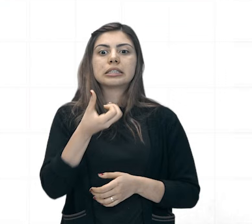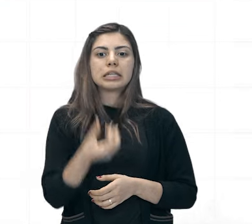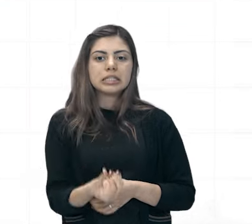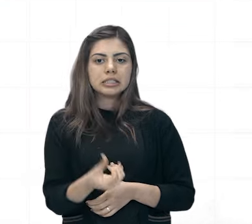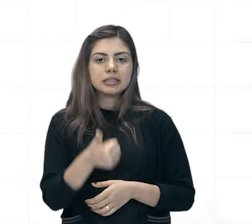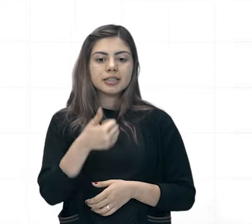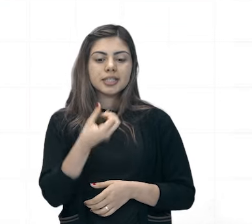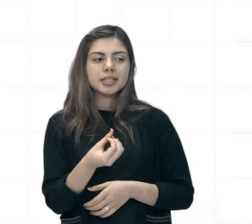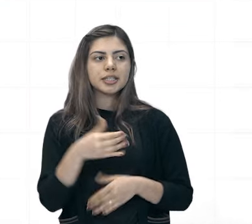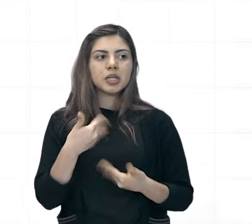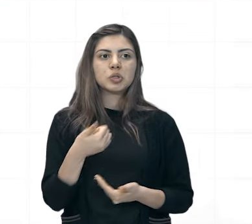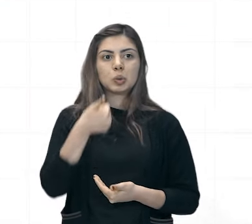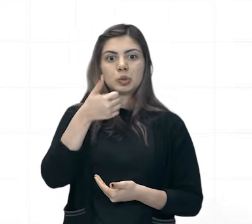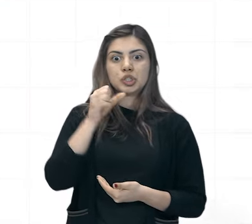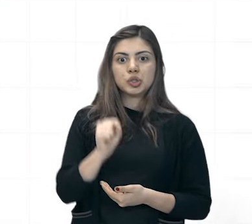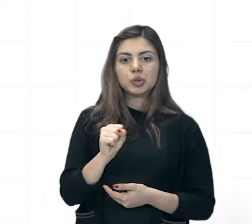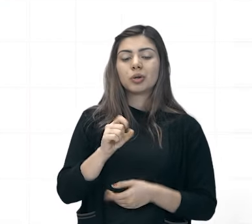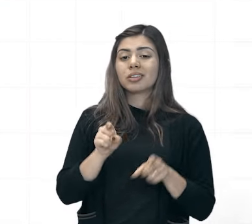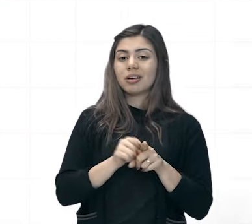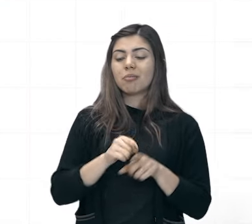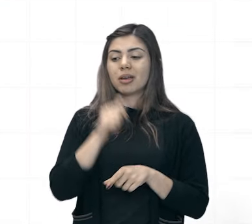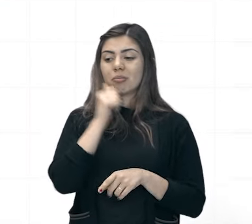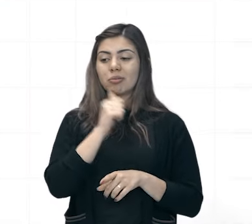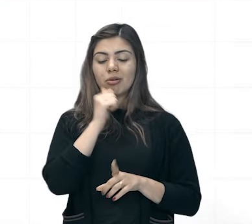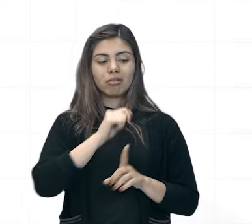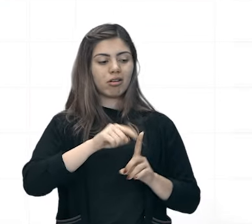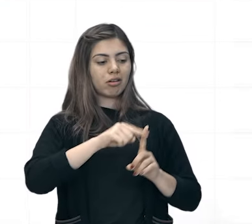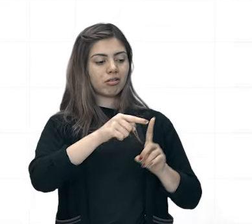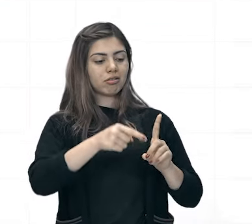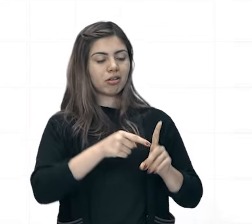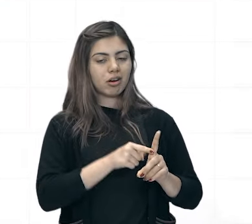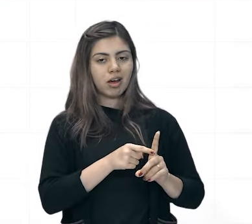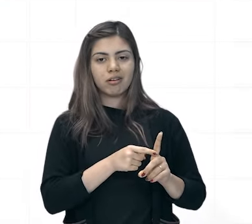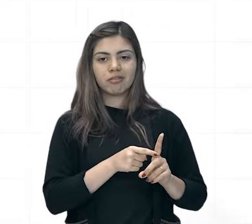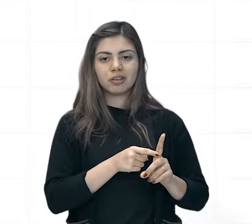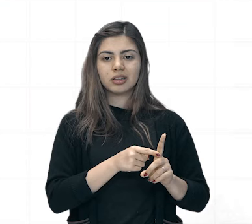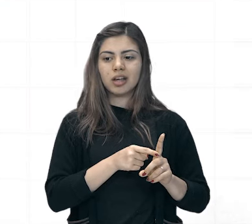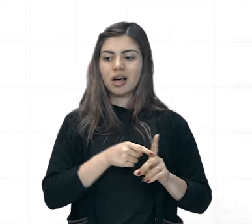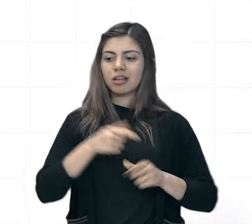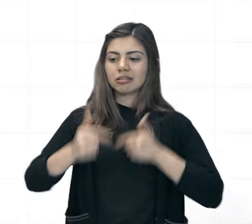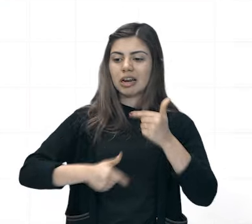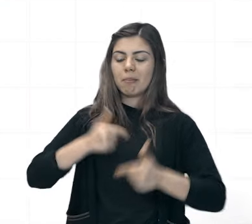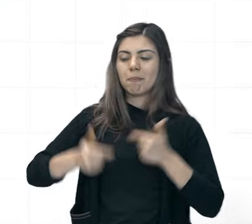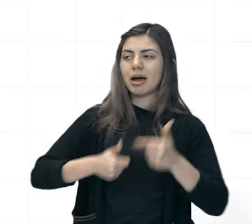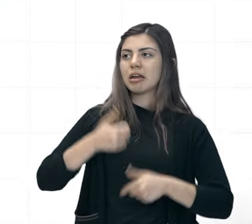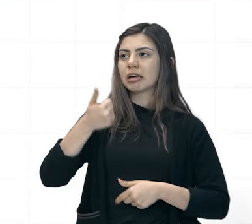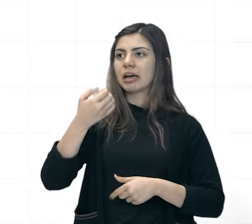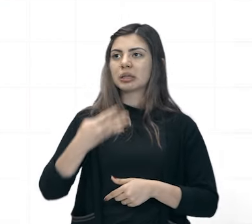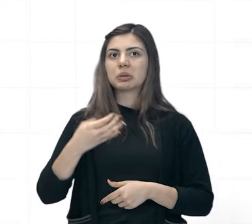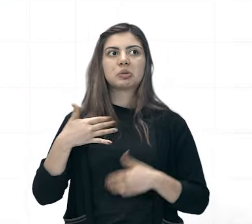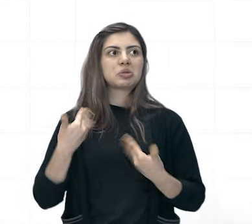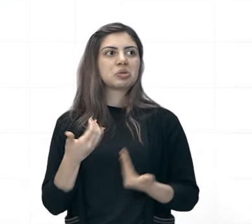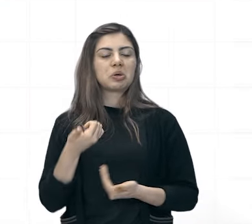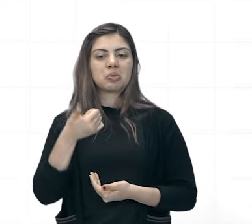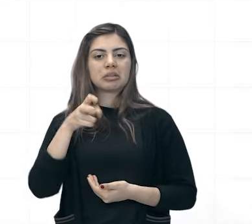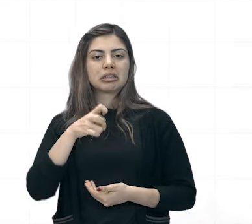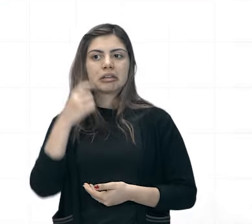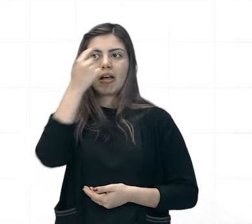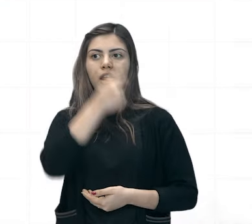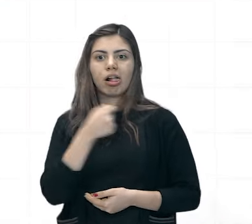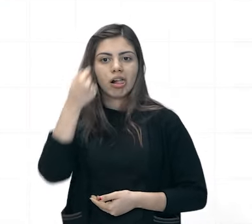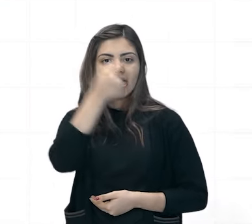tá? A gente vai ver mulheres grávidas desenvolvendo atividades aí de 14, 15, 16 horas. A gente vai ver